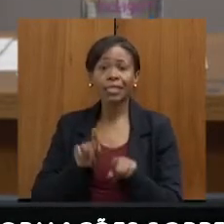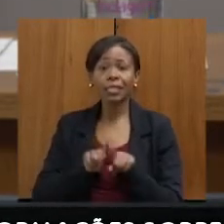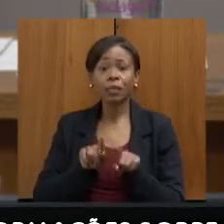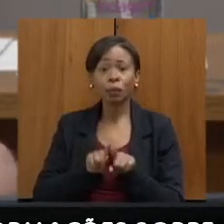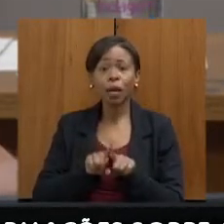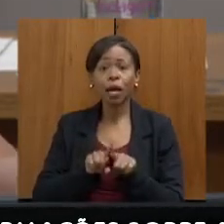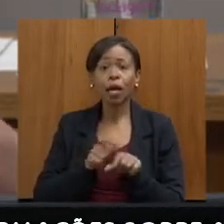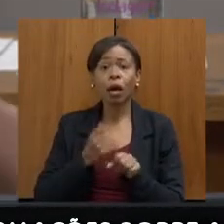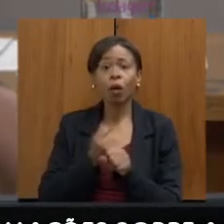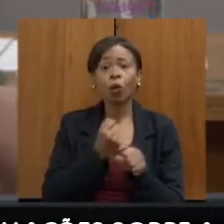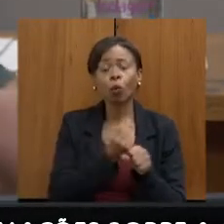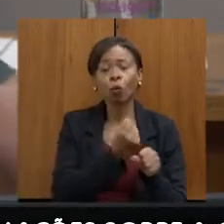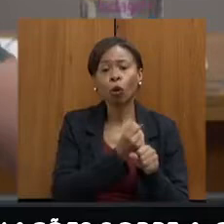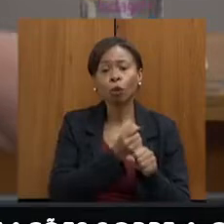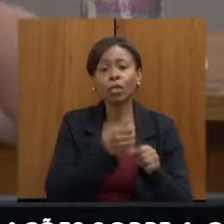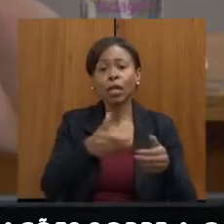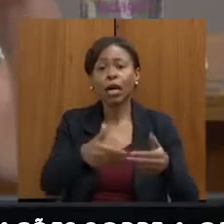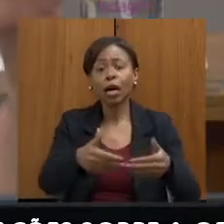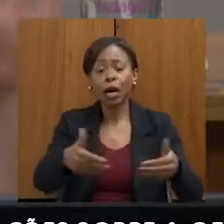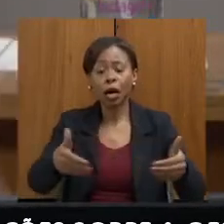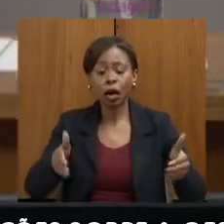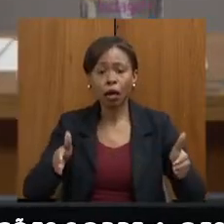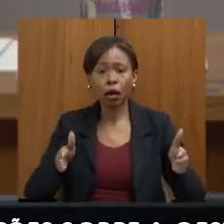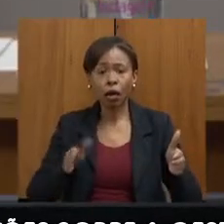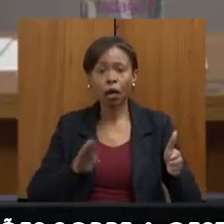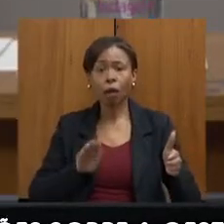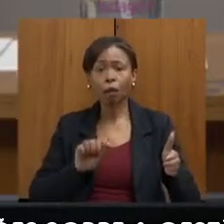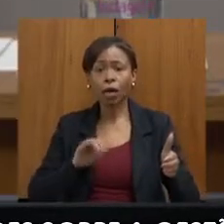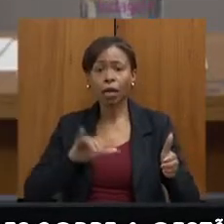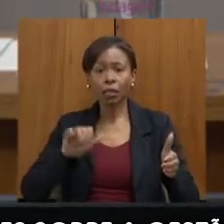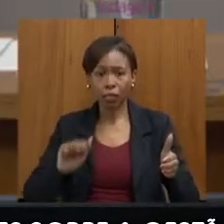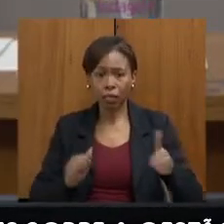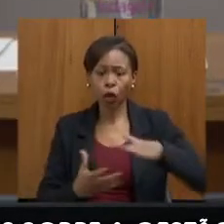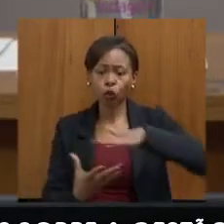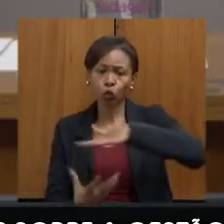bacias que compõem esse projeto de macrodrenagem